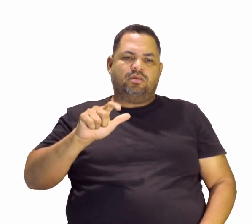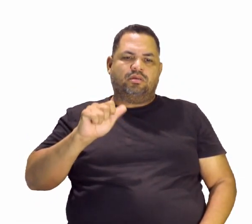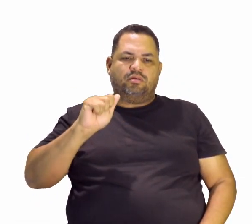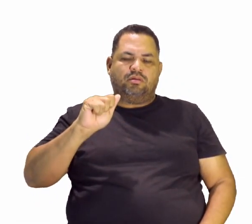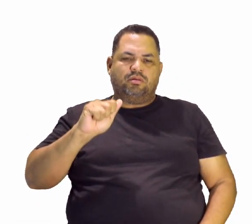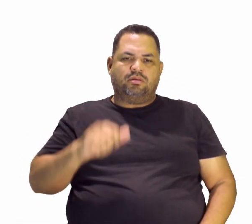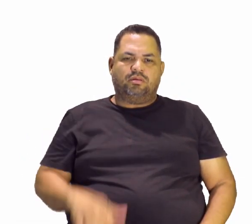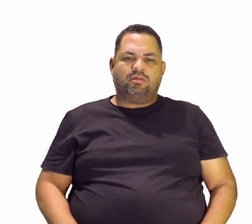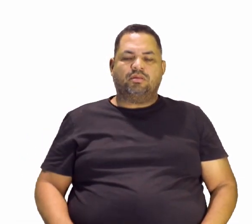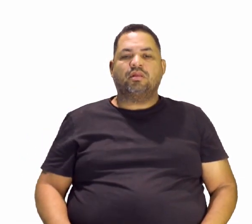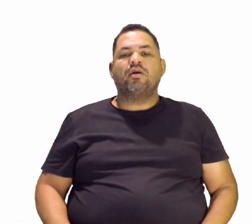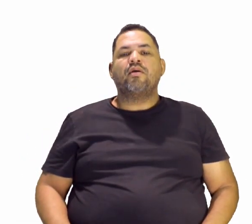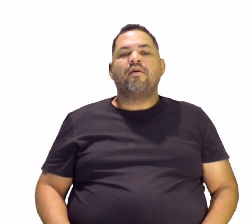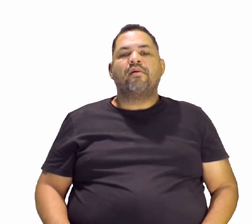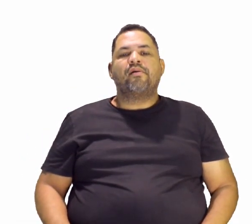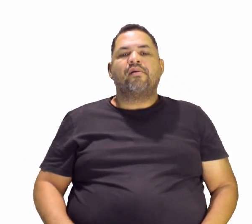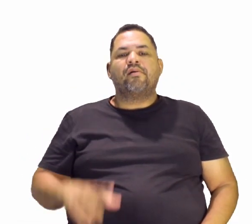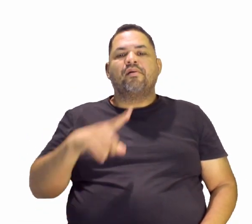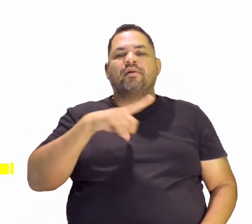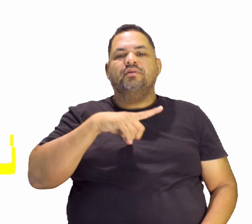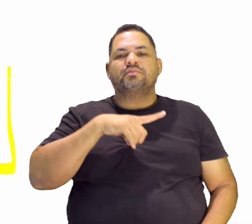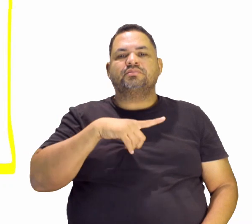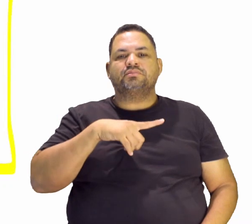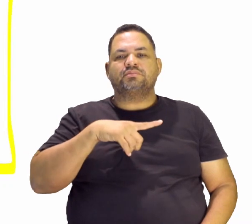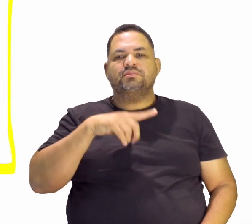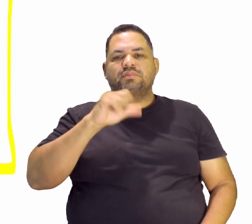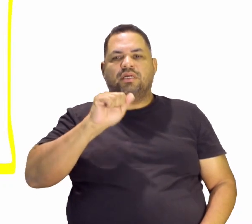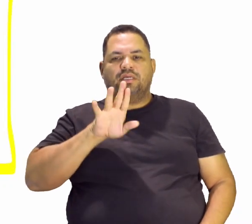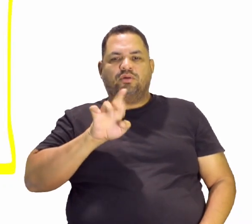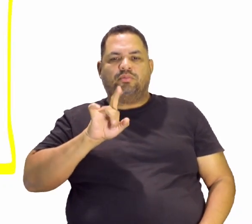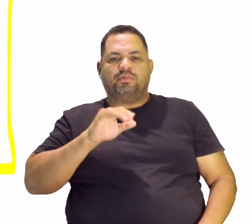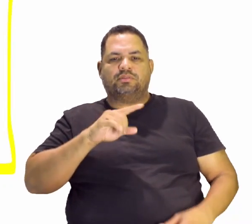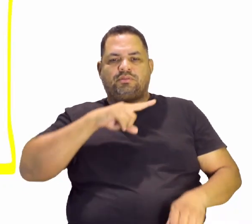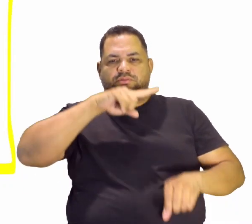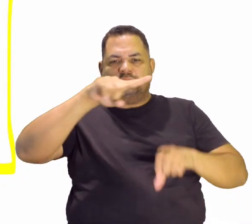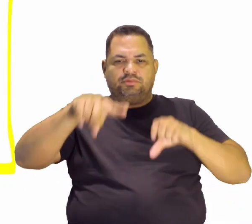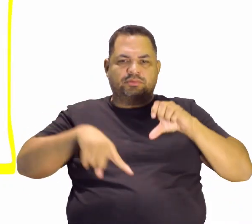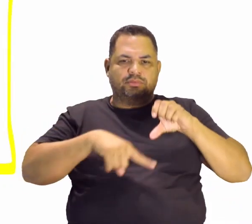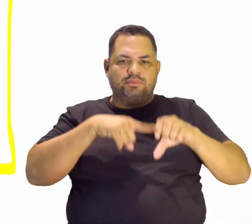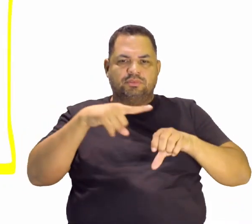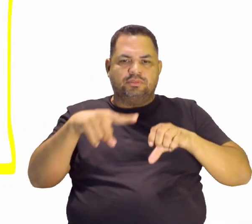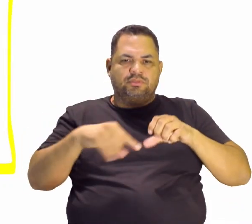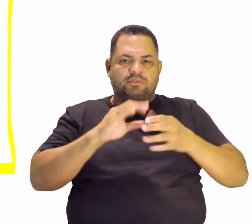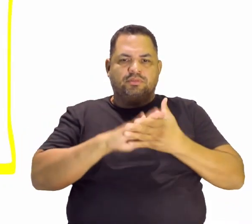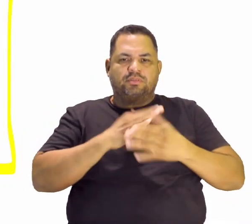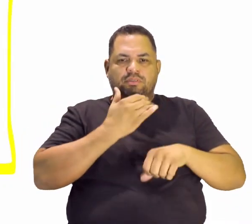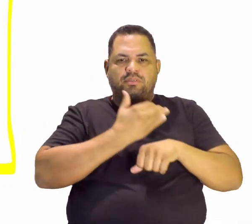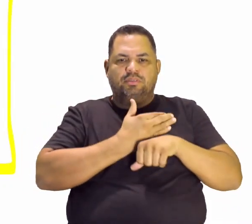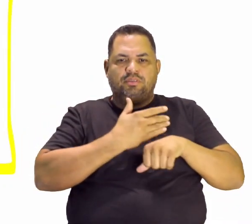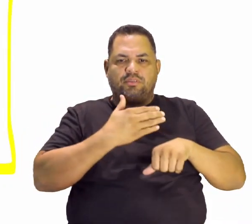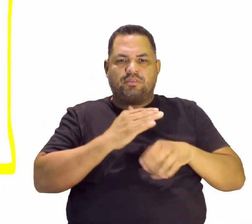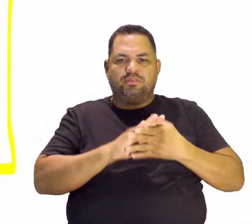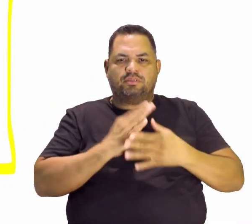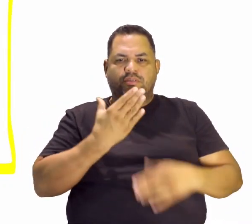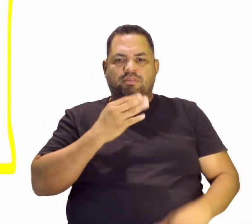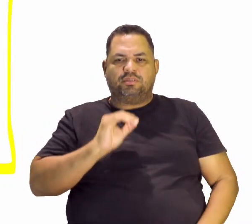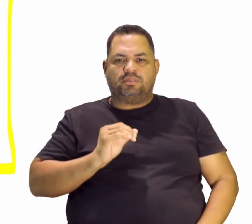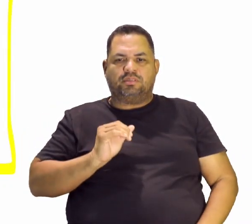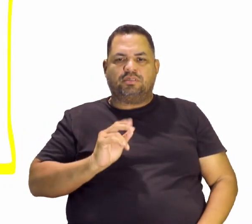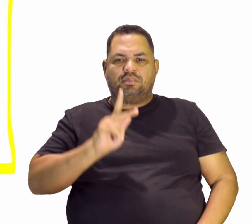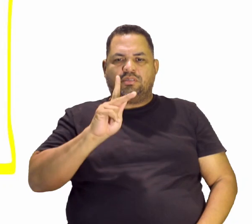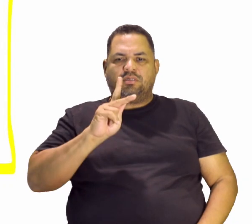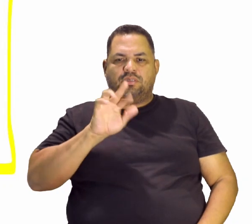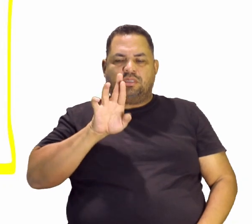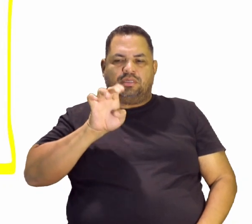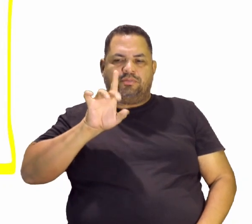aeróbia, eu tenho aí um ciclo cítrico, tá? Que pode ser chamado de ciclo de Krebs, tá? Vocês vão estudar